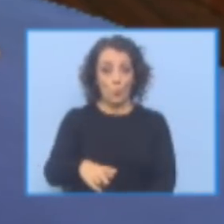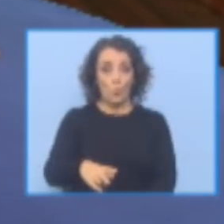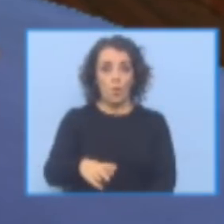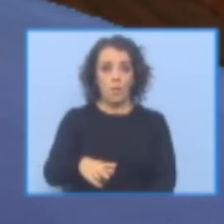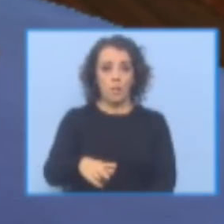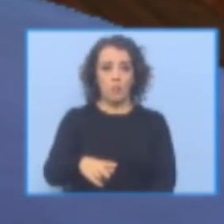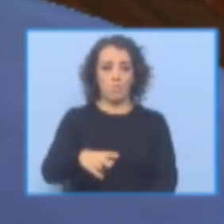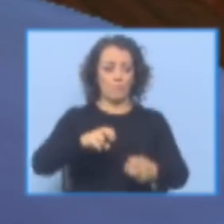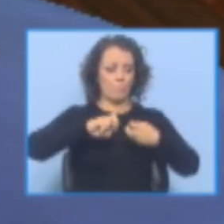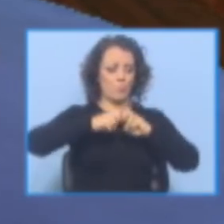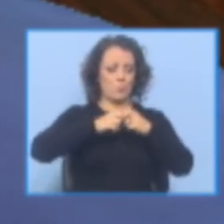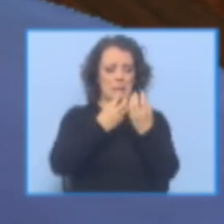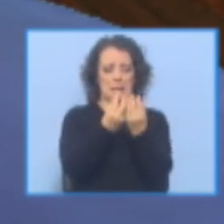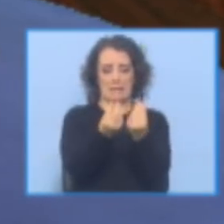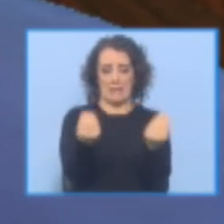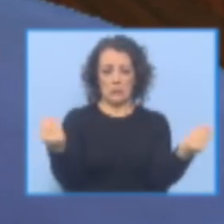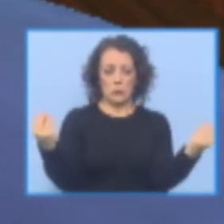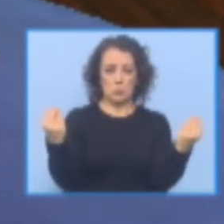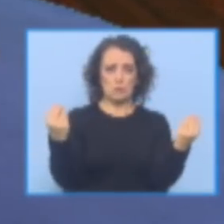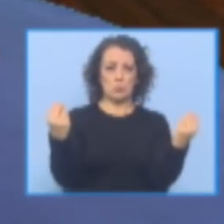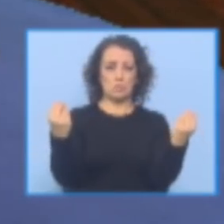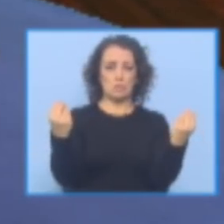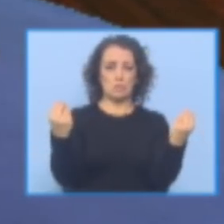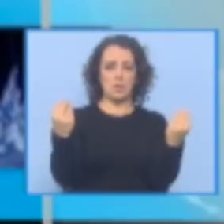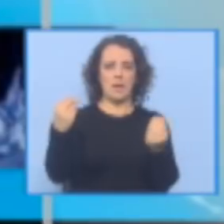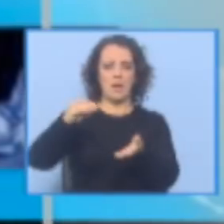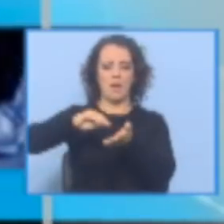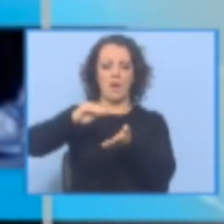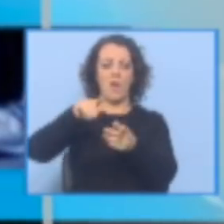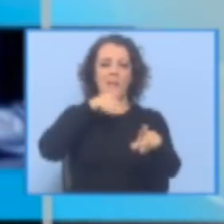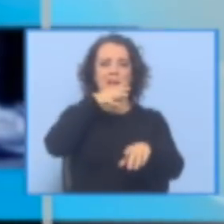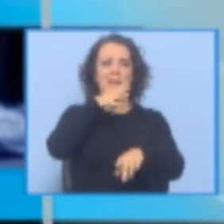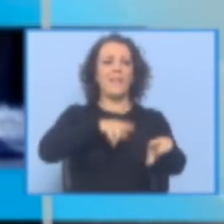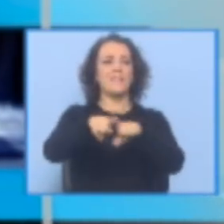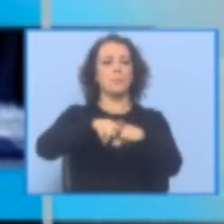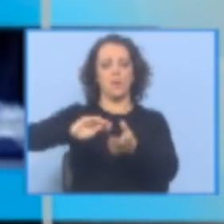as polémicas sobre presenças falsas de deputados,